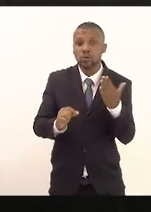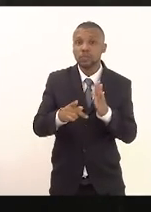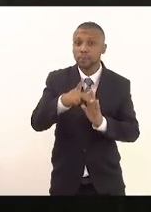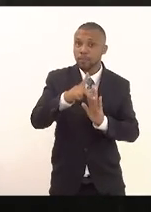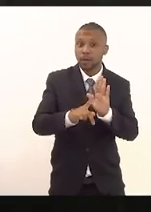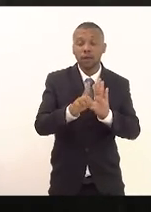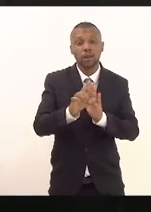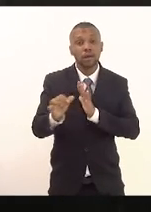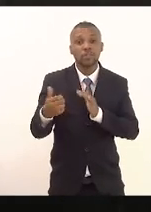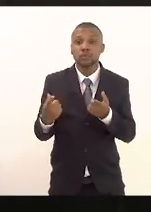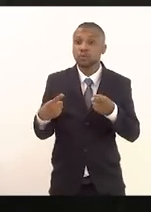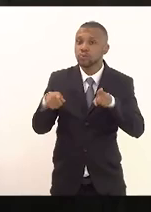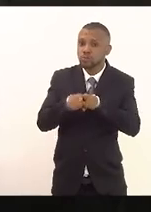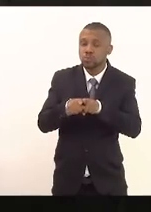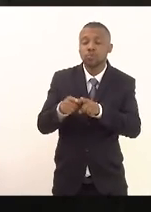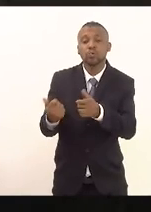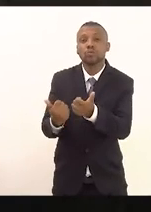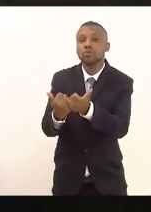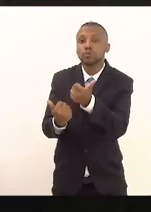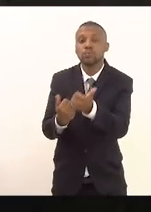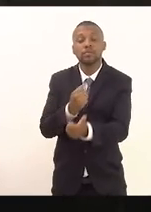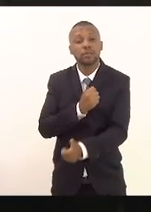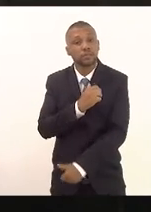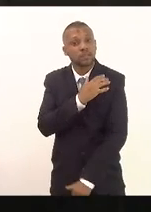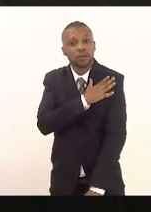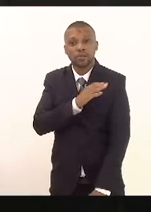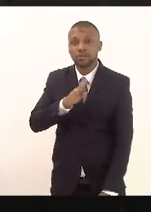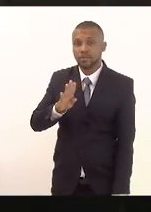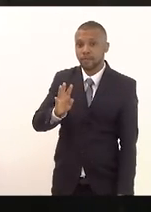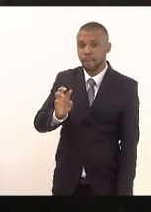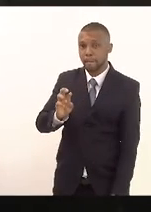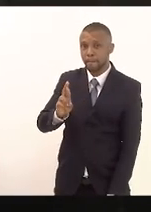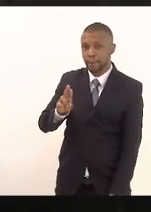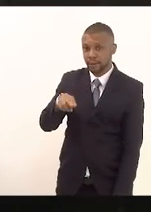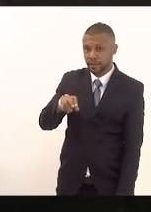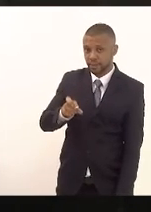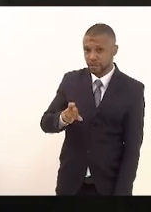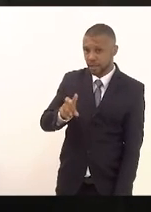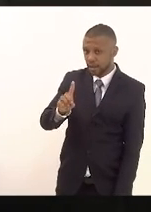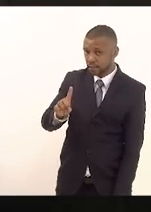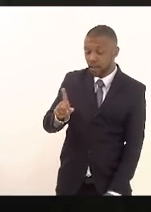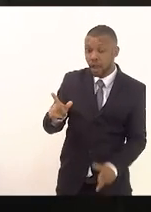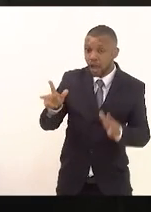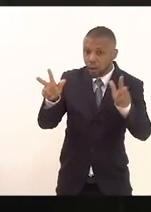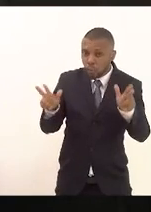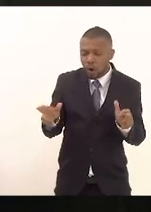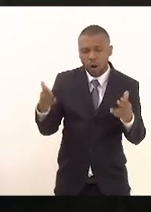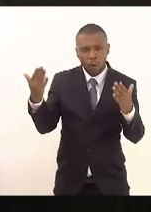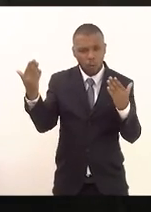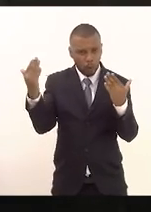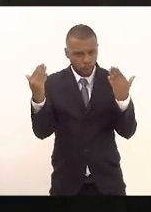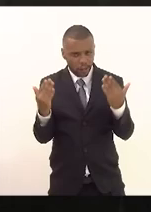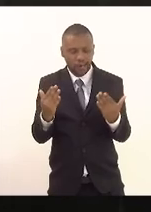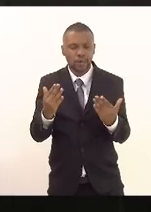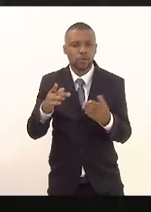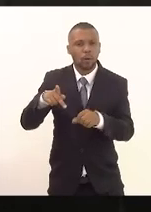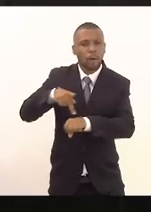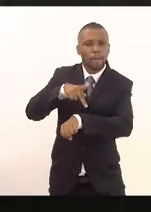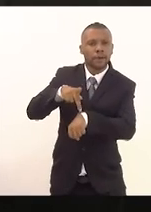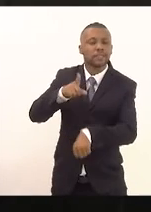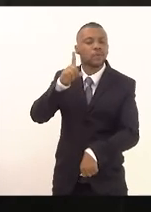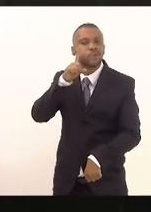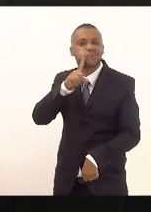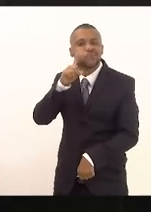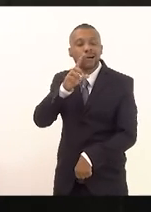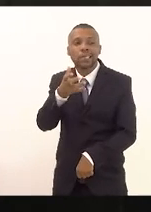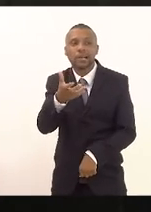o Subtenente Bernardo é como fosse os Estados Unidos tô querendo